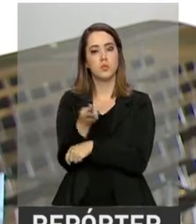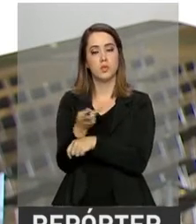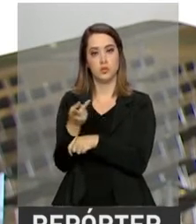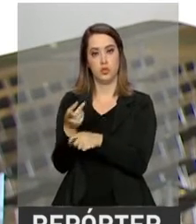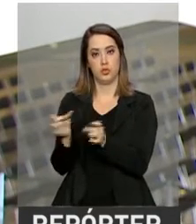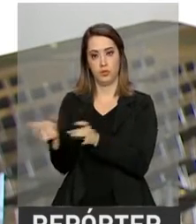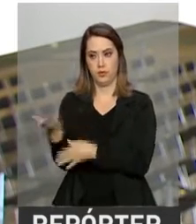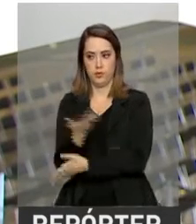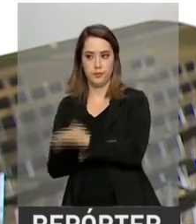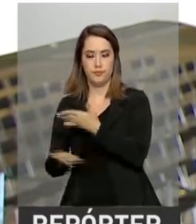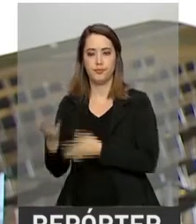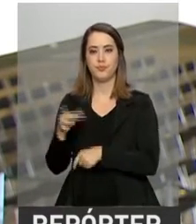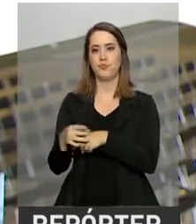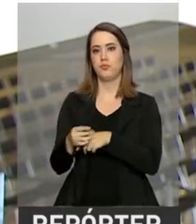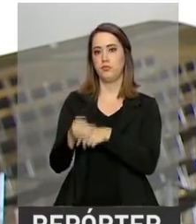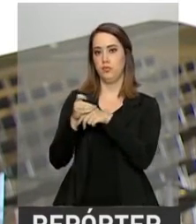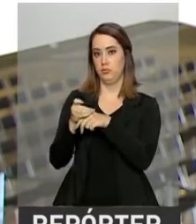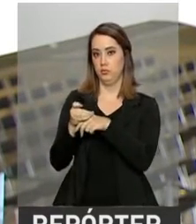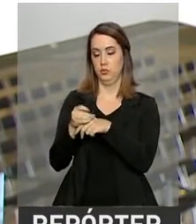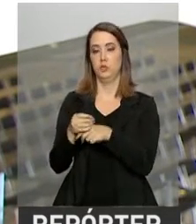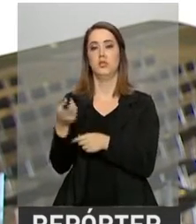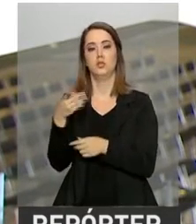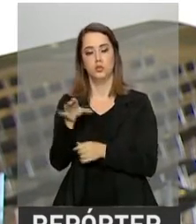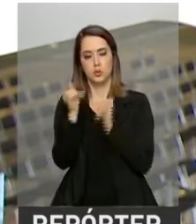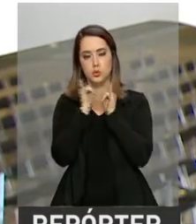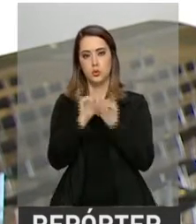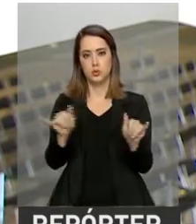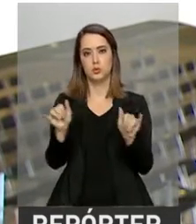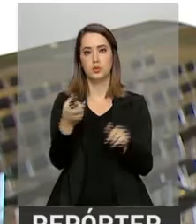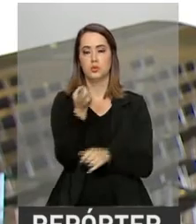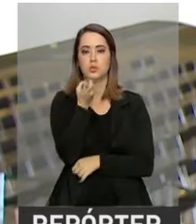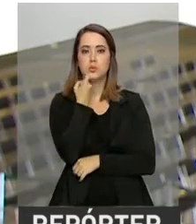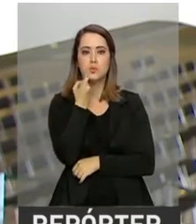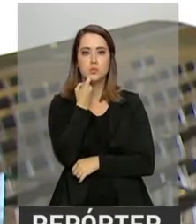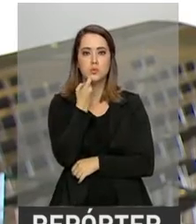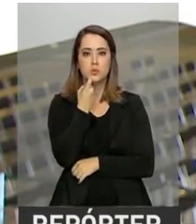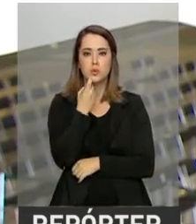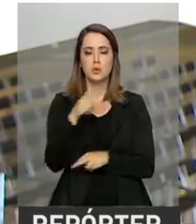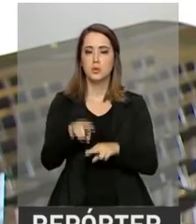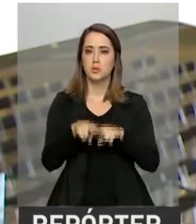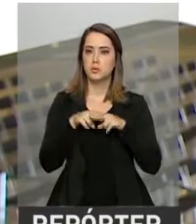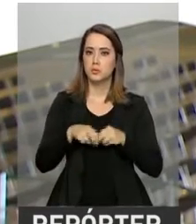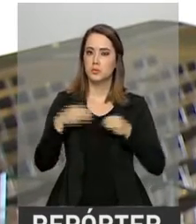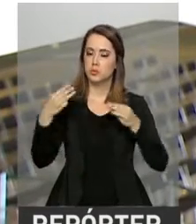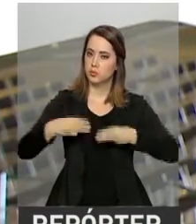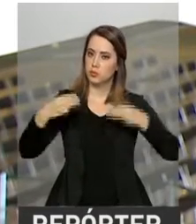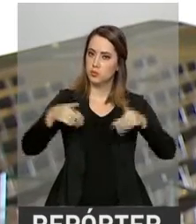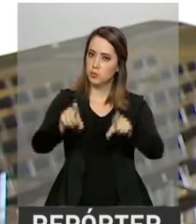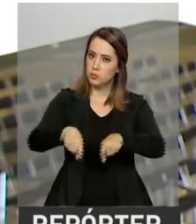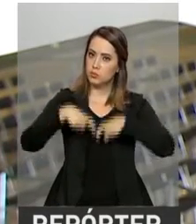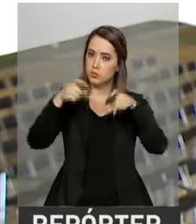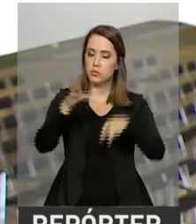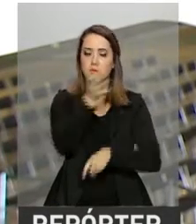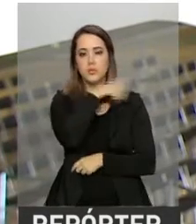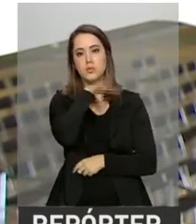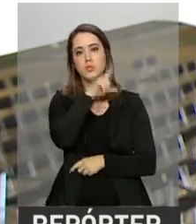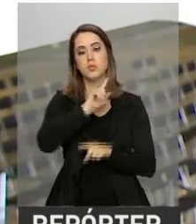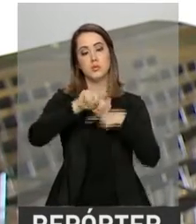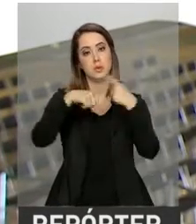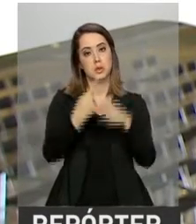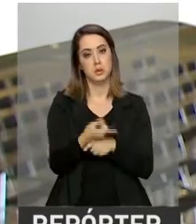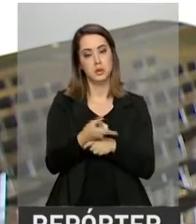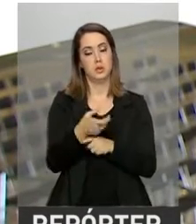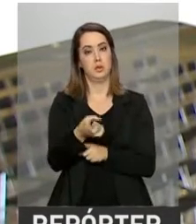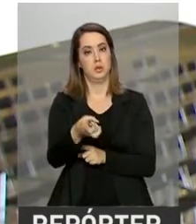estados unidos foi anunciado na última sexta feira sexta feira pelo ministério da agricultura pecuária e abastecimento depois que na